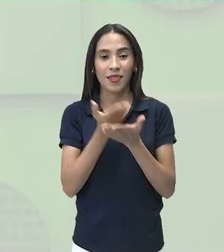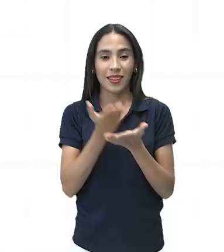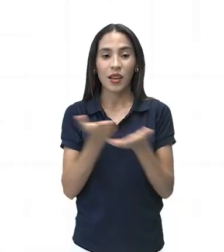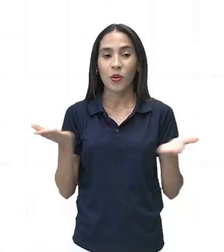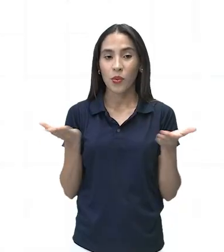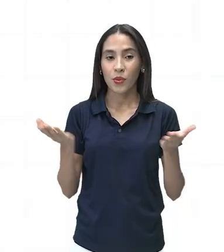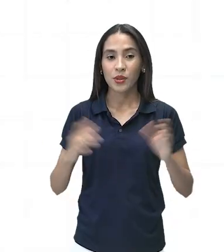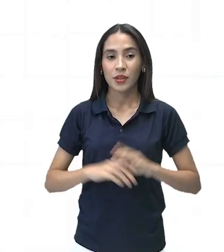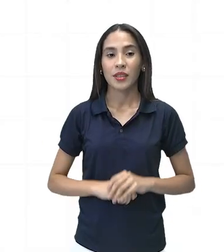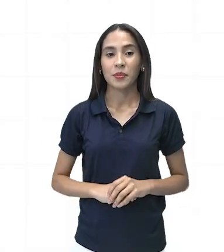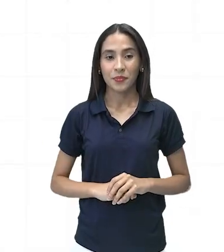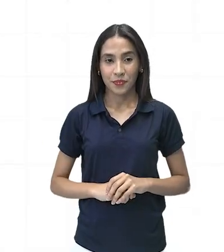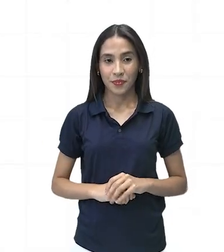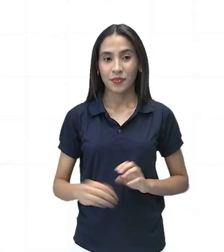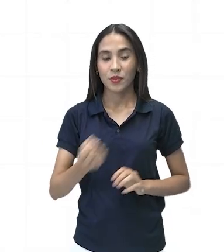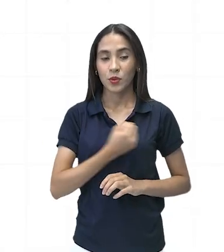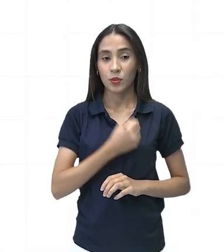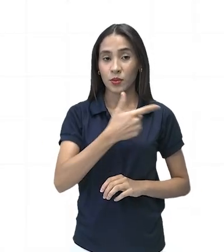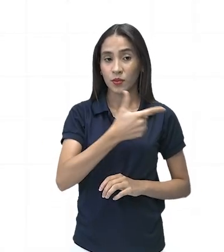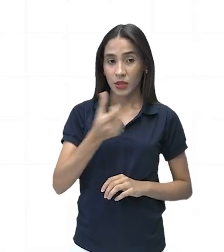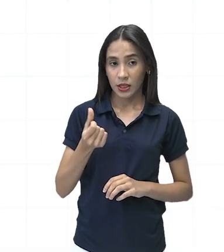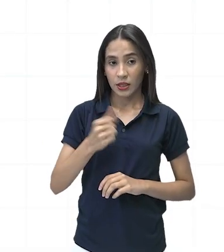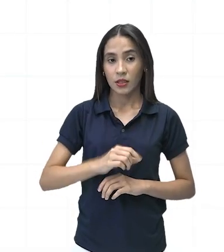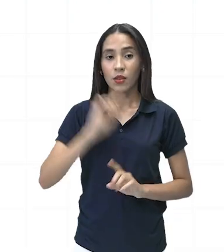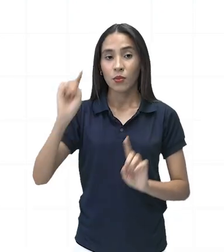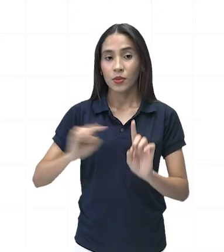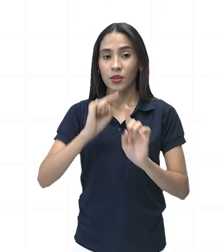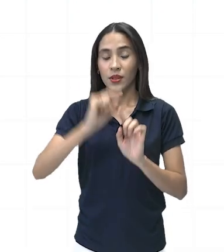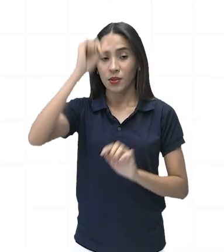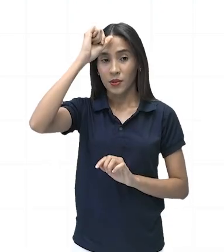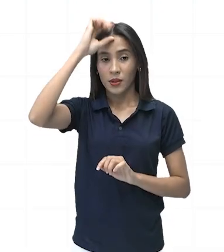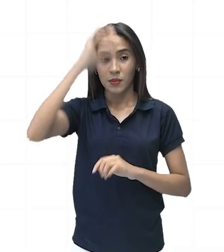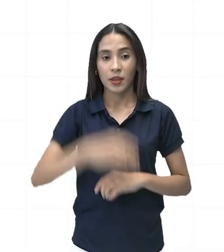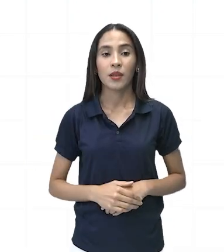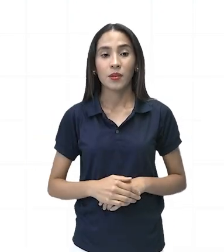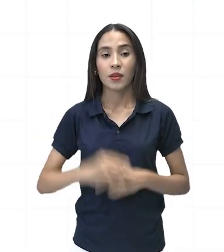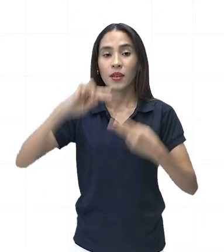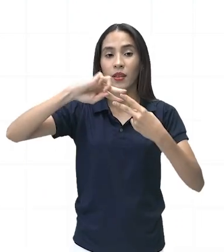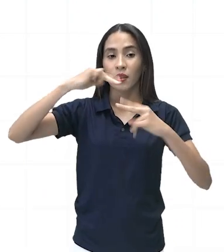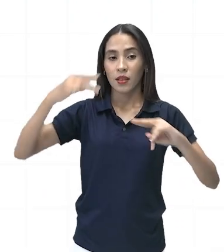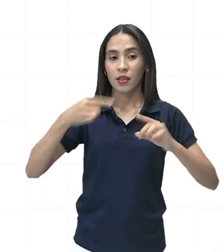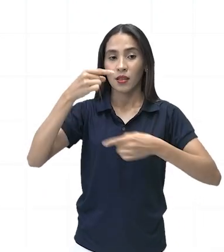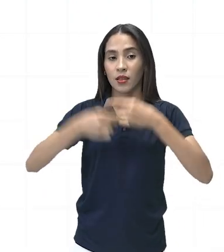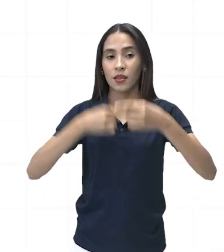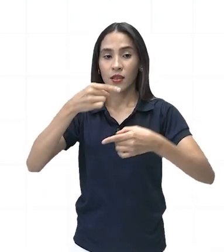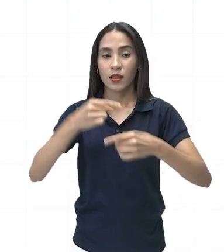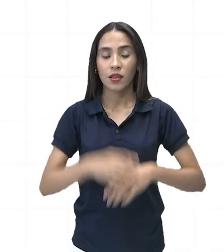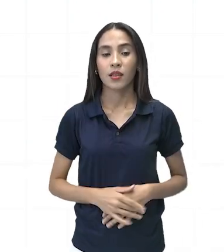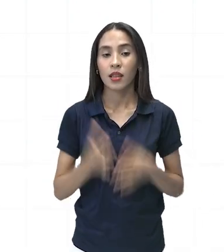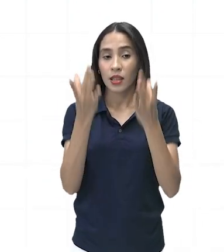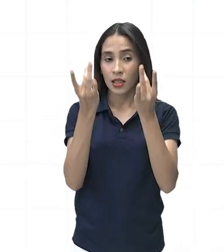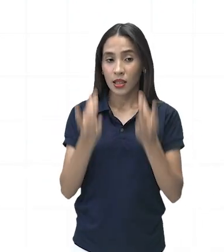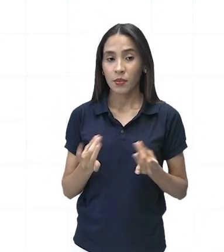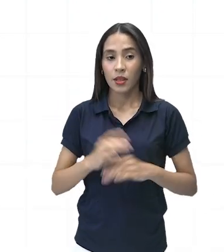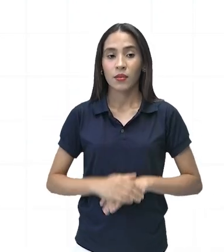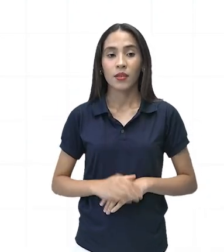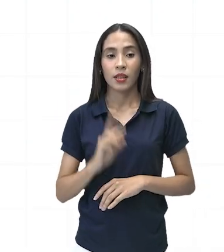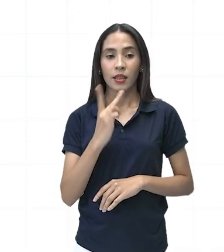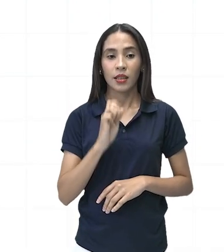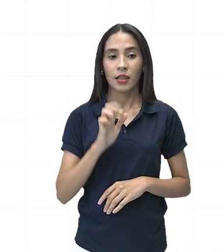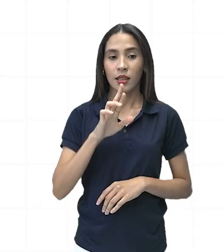aula de hoje. Aula 26, objeto de conhecimento hereditariedade,